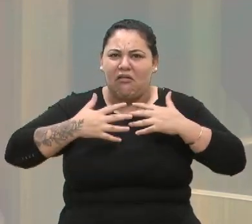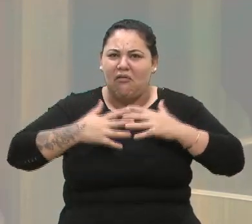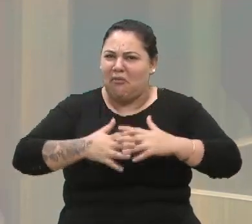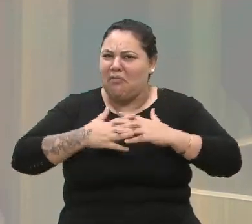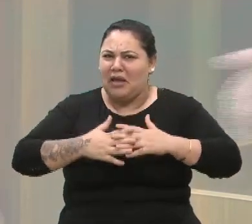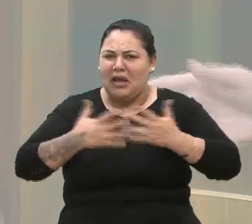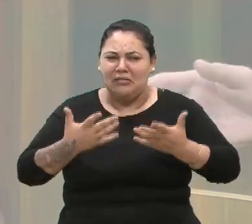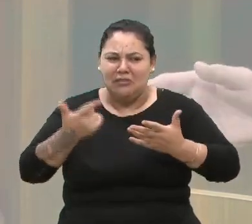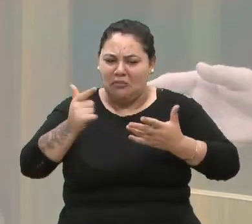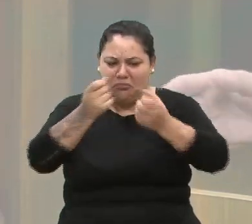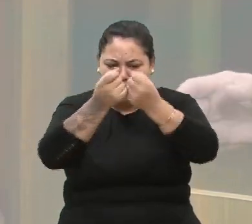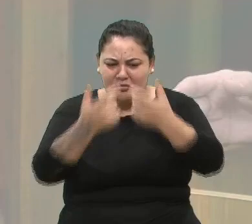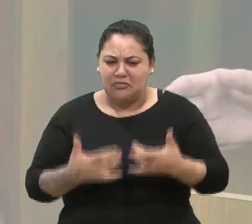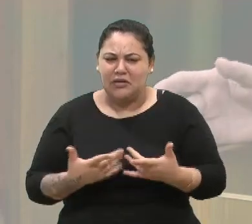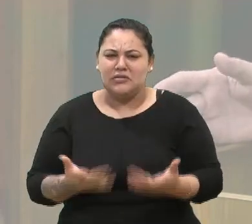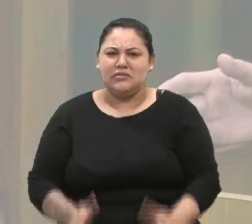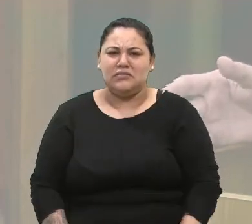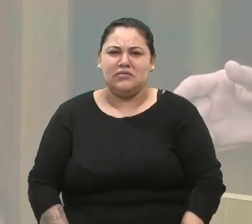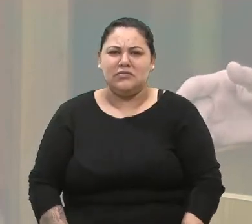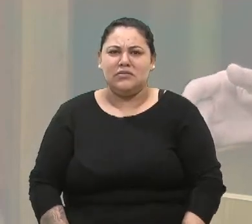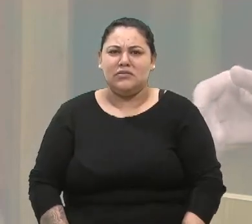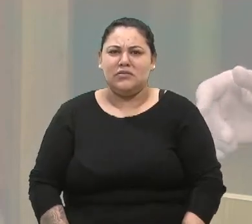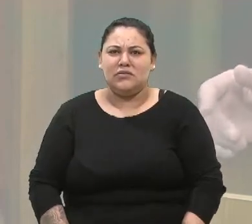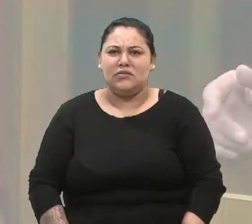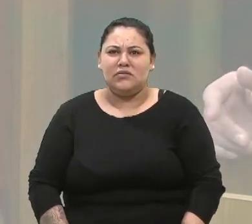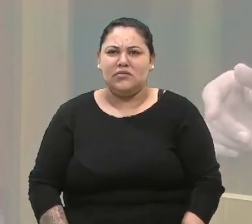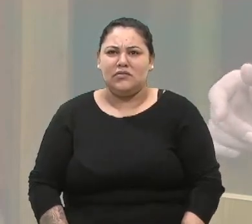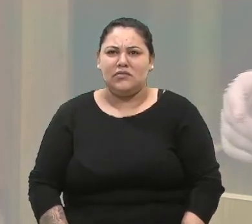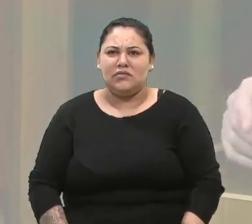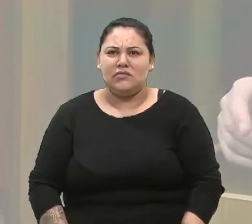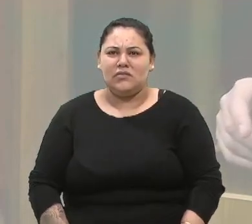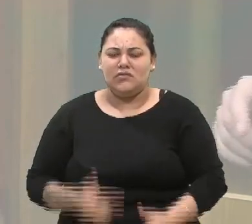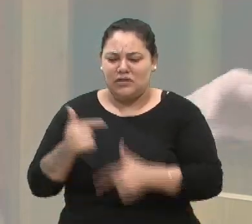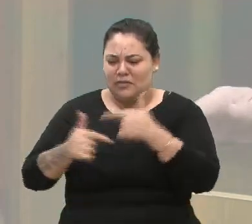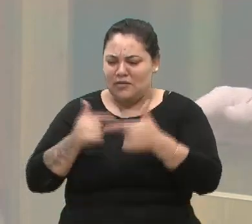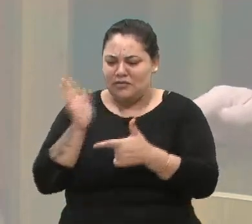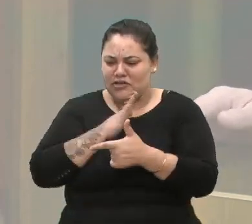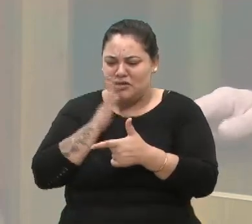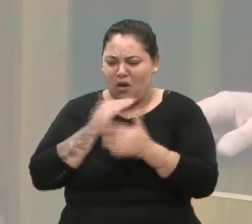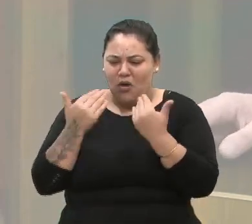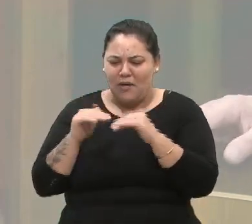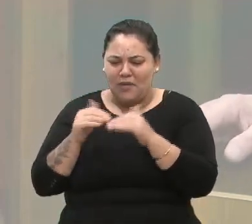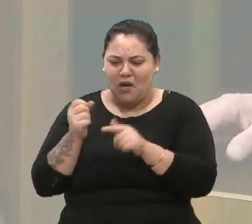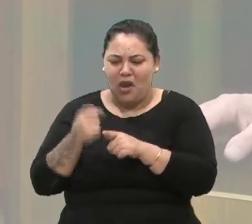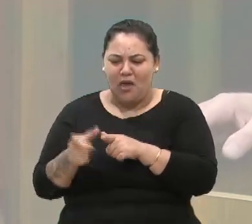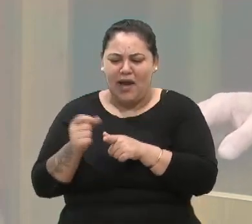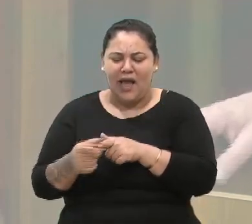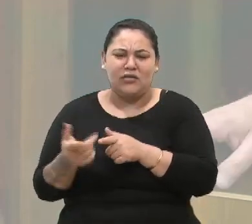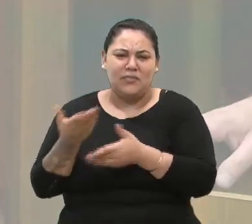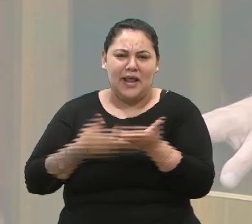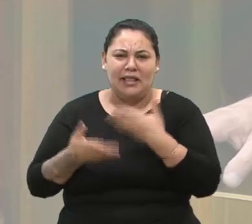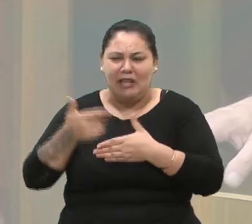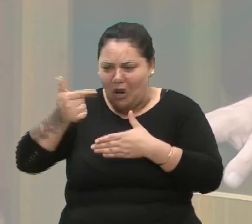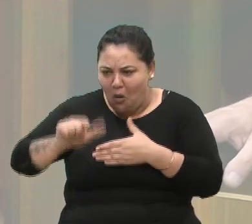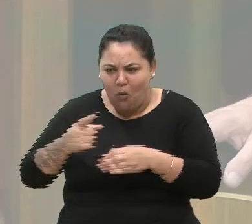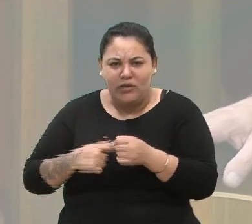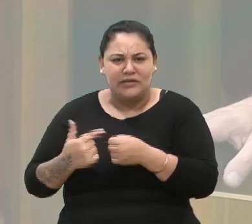Não tem explicação. Serviço emergencial com caminhão que já é alugado para prestar serviço em São